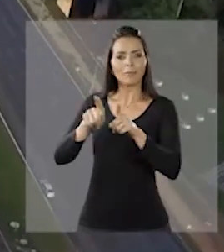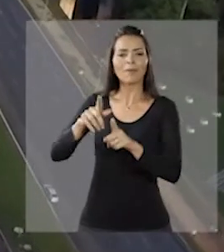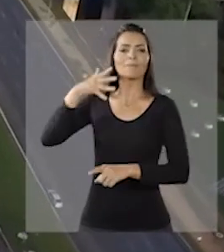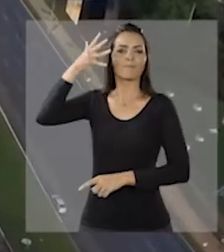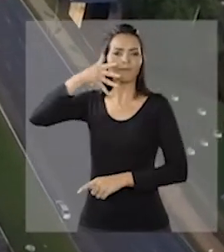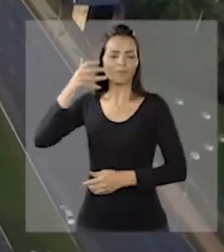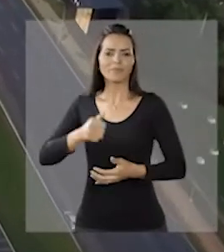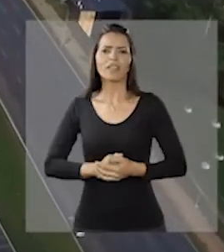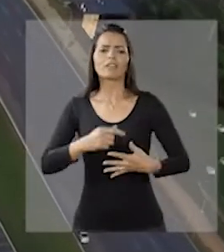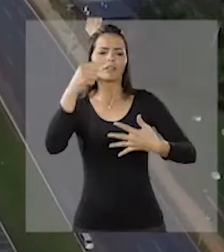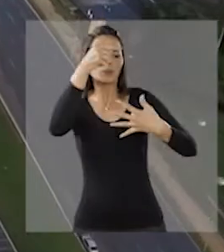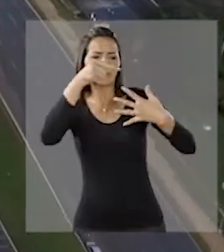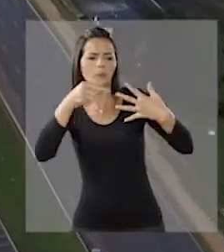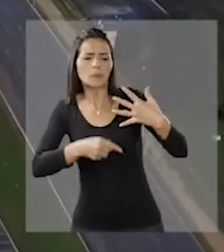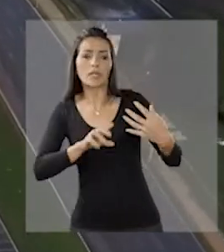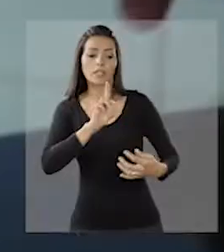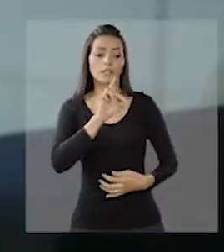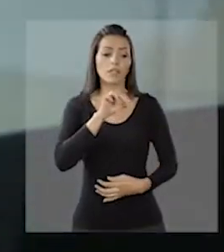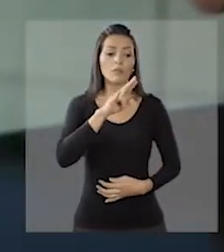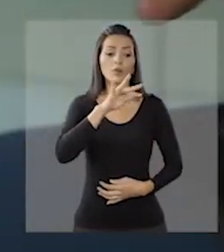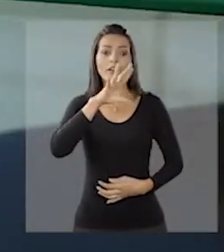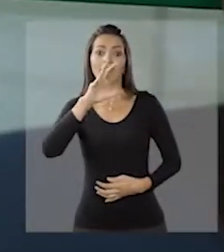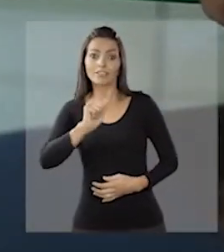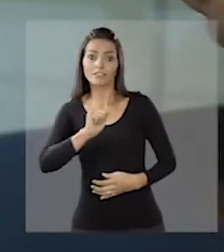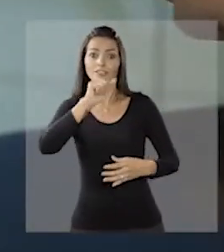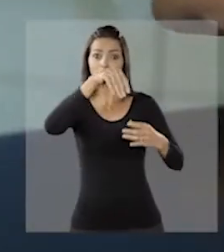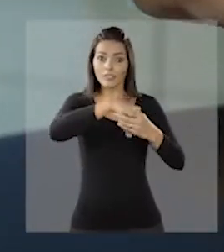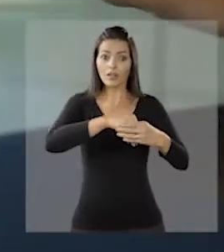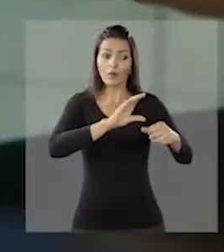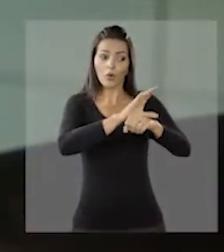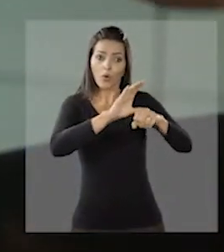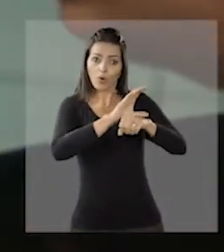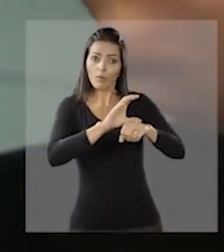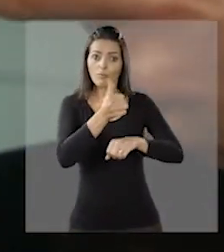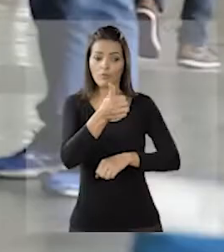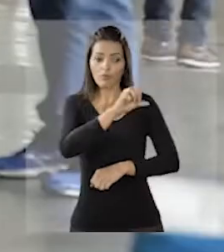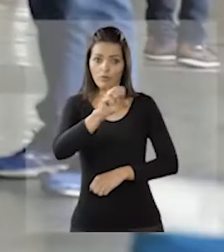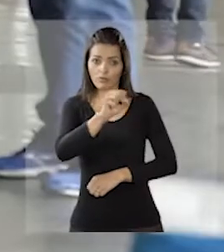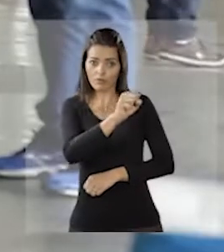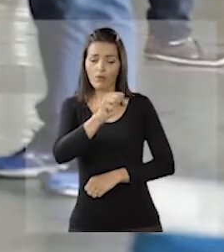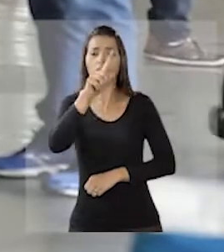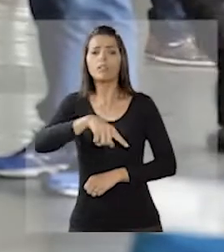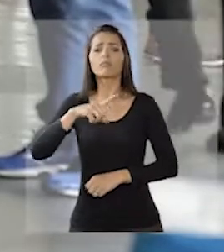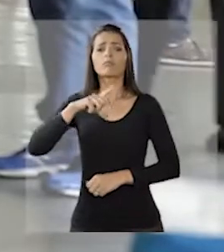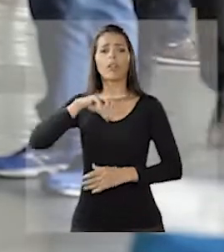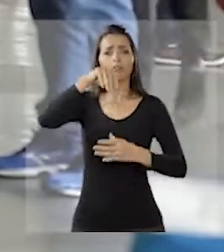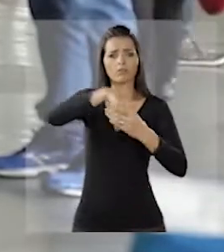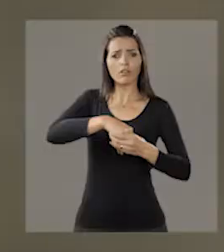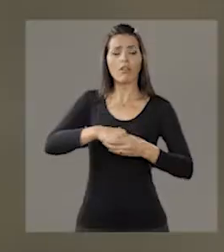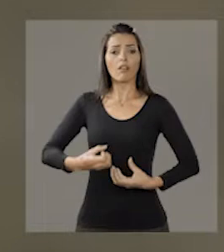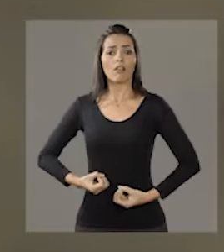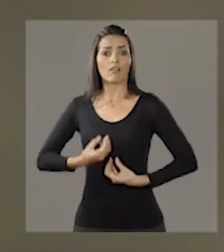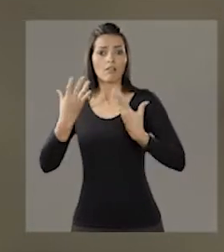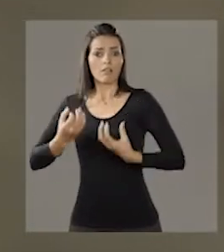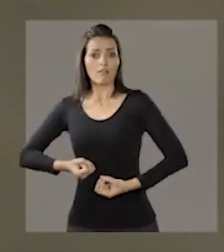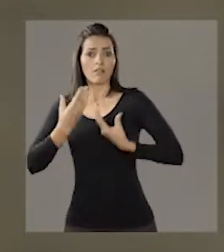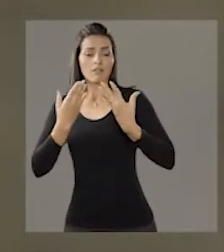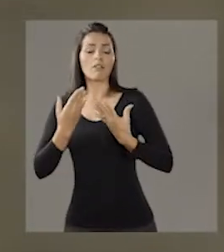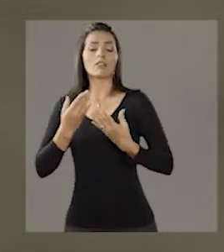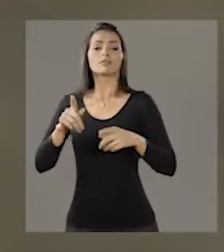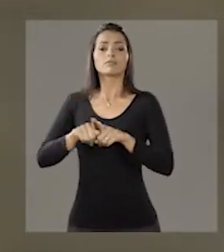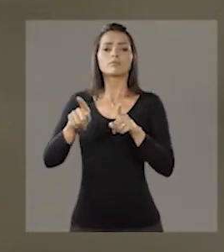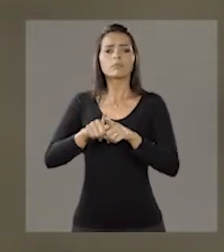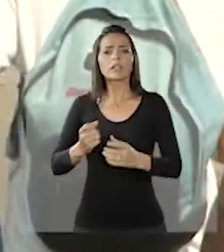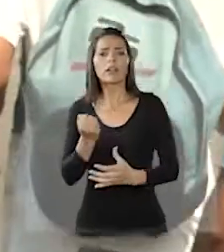os diversos aspectos democráticos da Constituição Cidadã de 88, está o da liberdade de expressão, que engloba